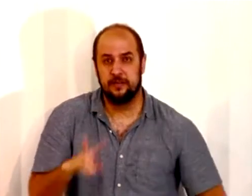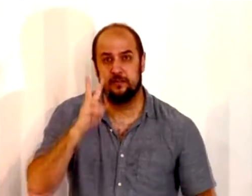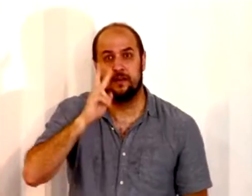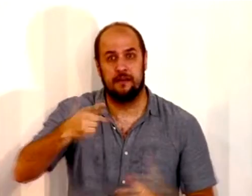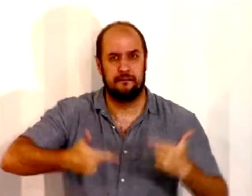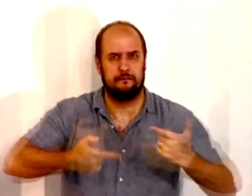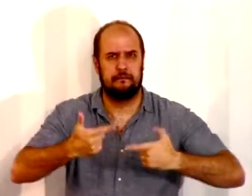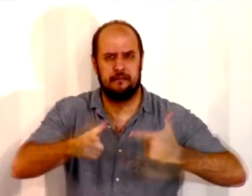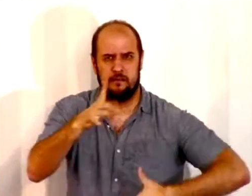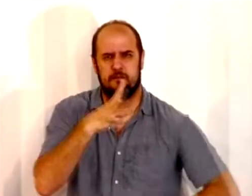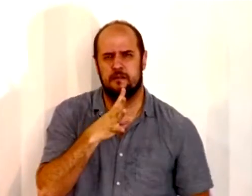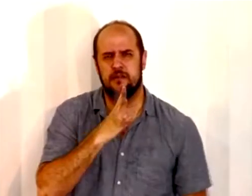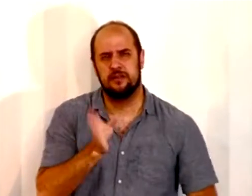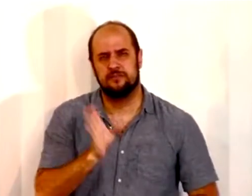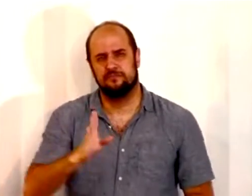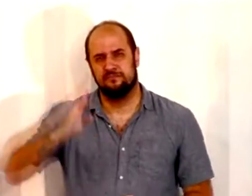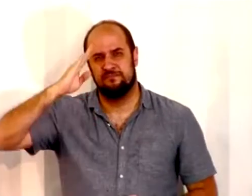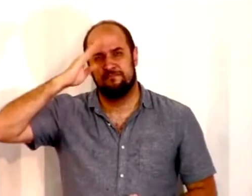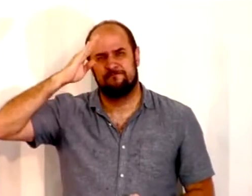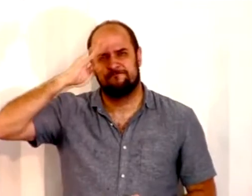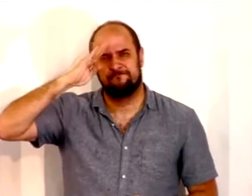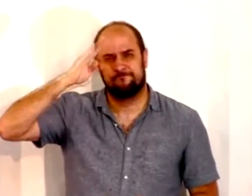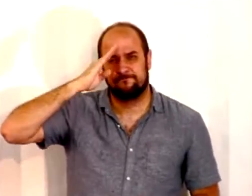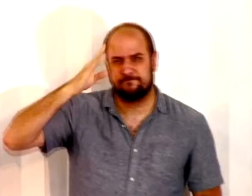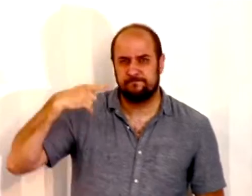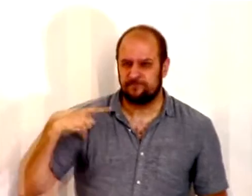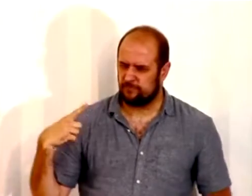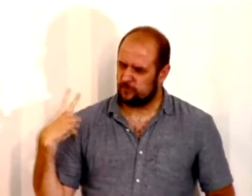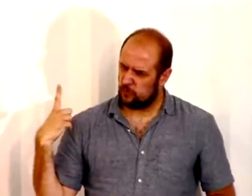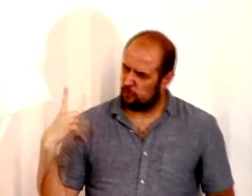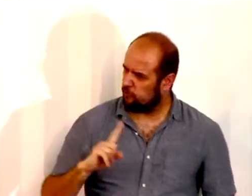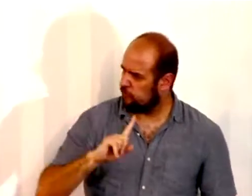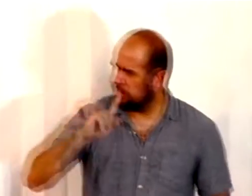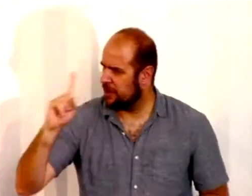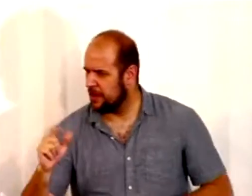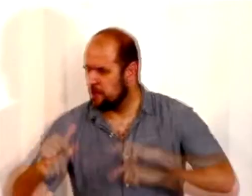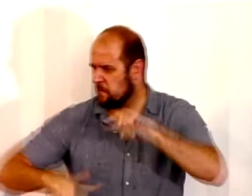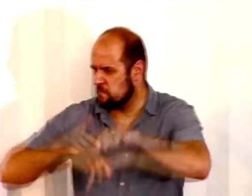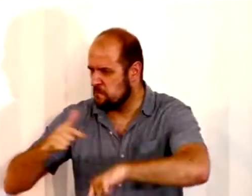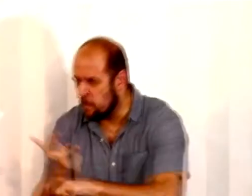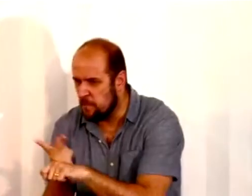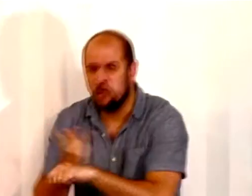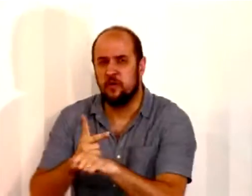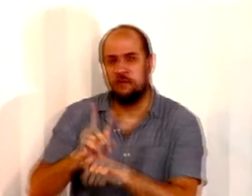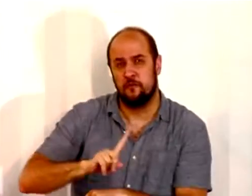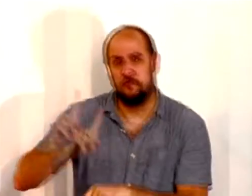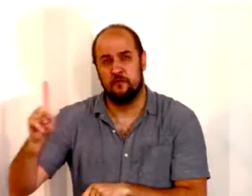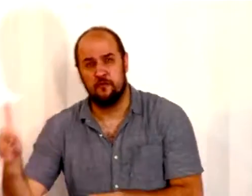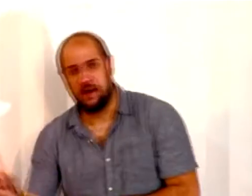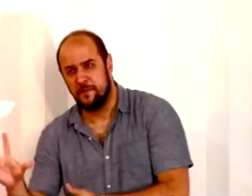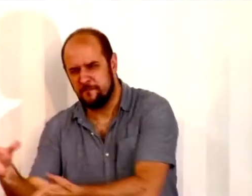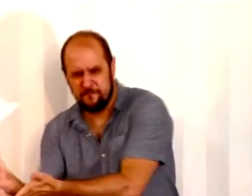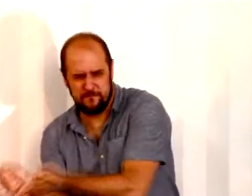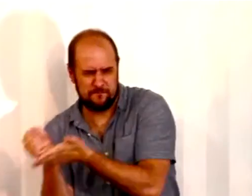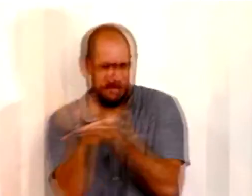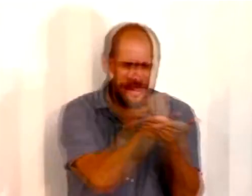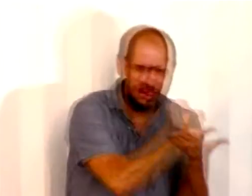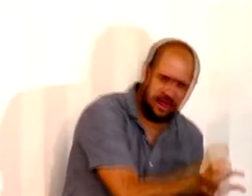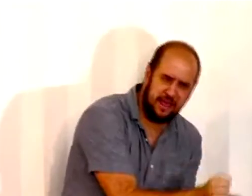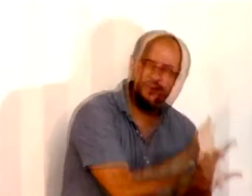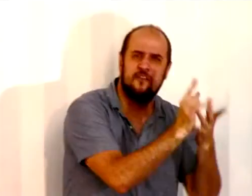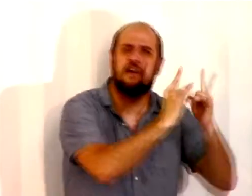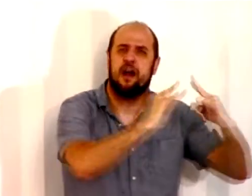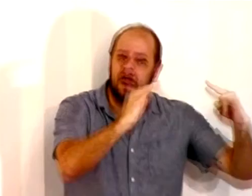aí que mostra assim muito aquele soldado que vai voltar e que ele vai buscar alguém, que ele não volta para o campo enquanto ele não traz o último ferido para